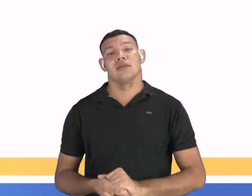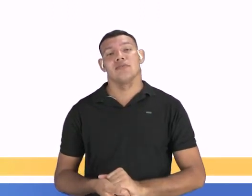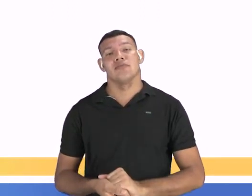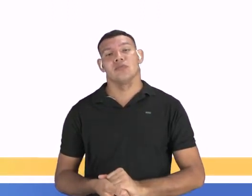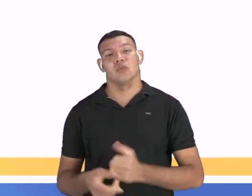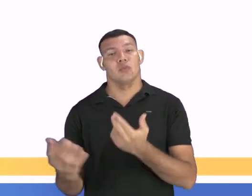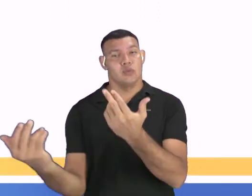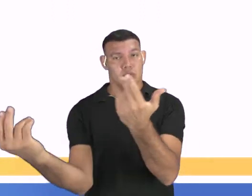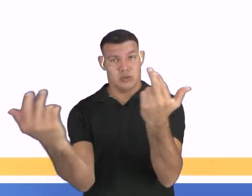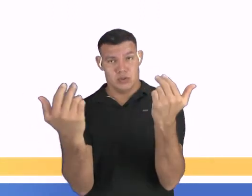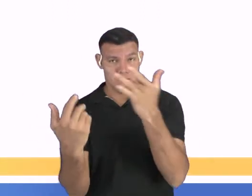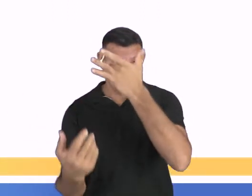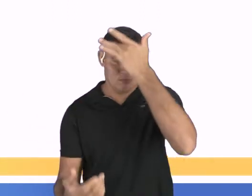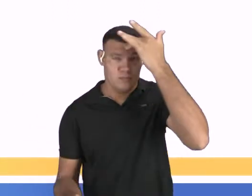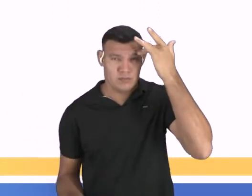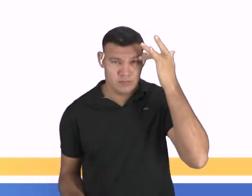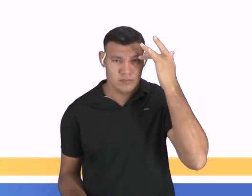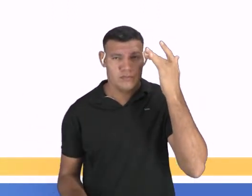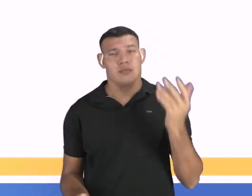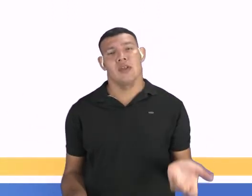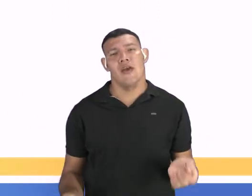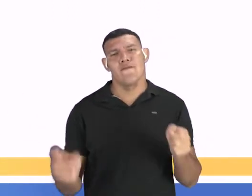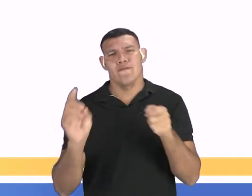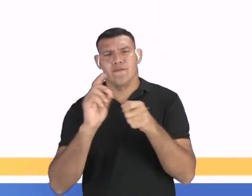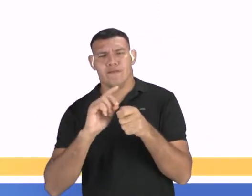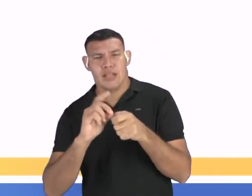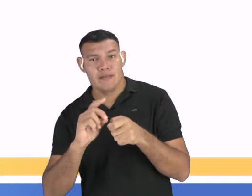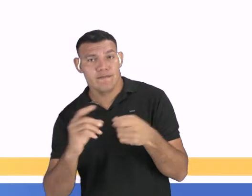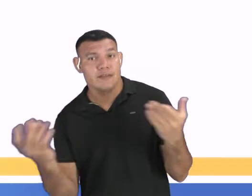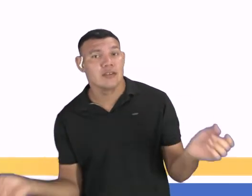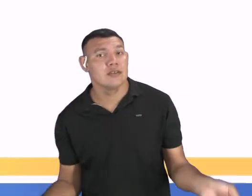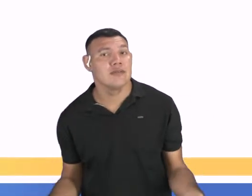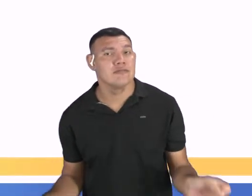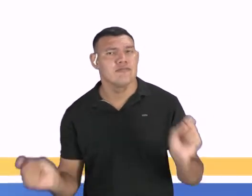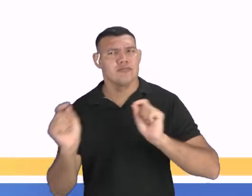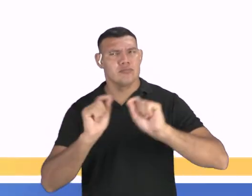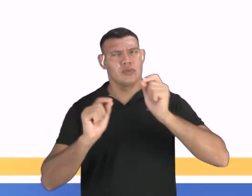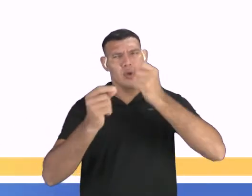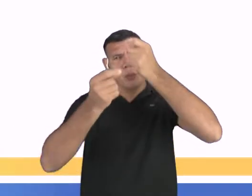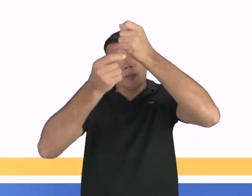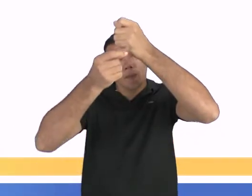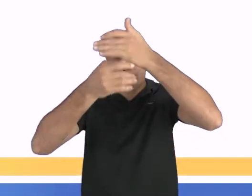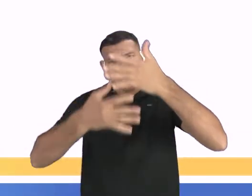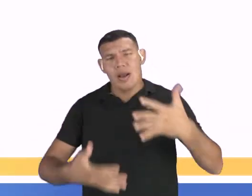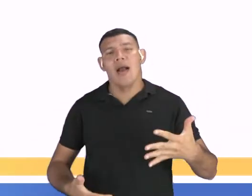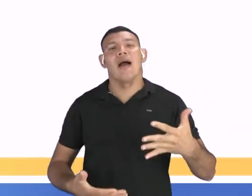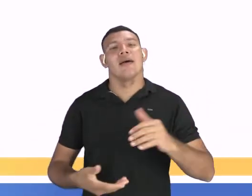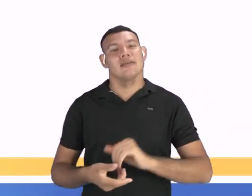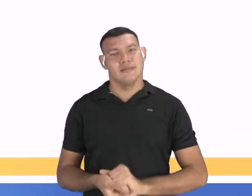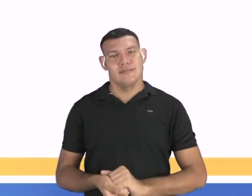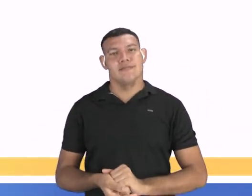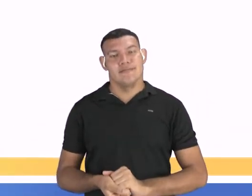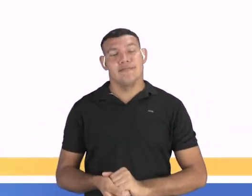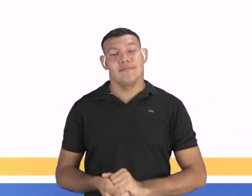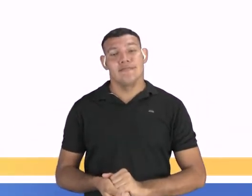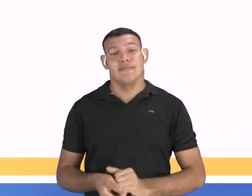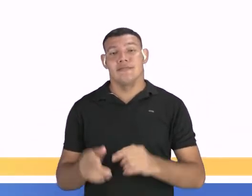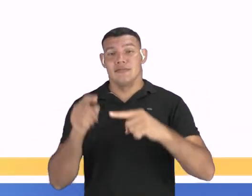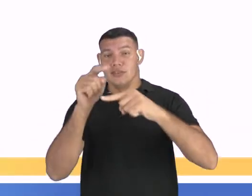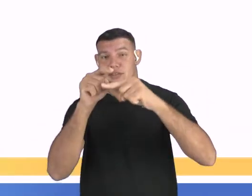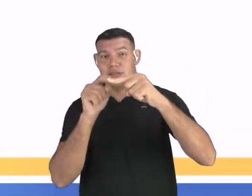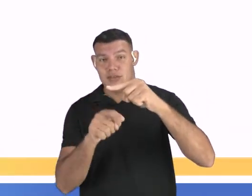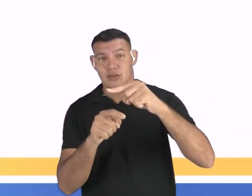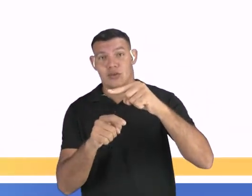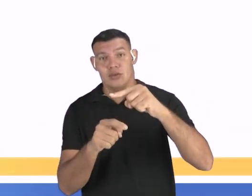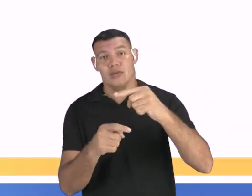observe que eu estou construindo aí, olha, uma lista, dos divisores do número 12, Quando eu